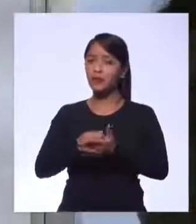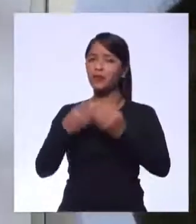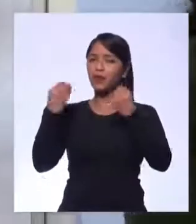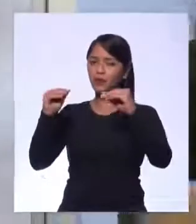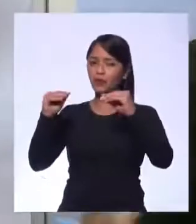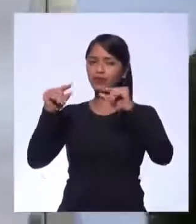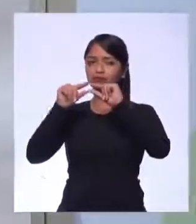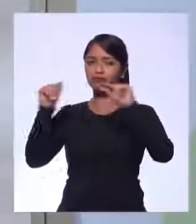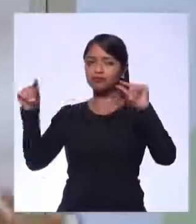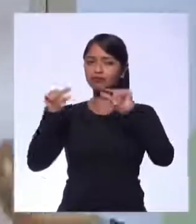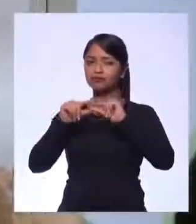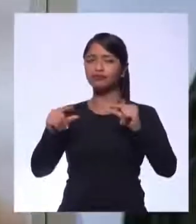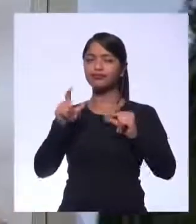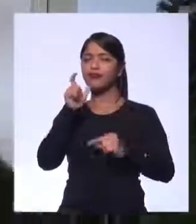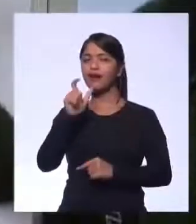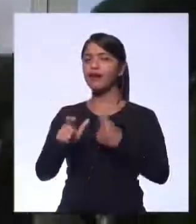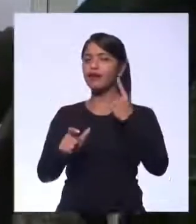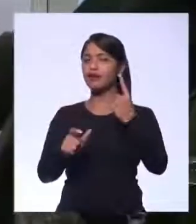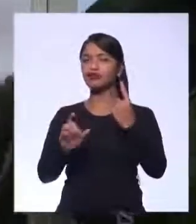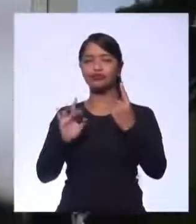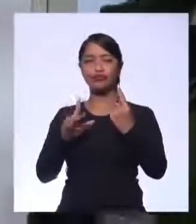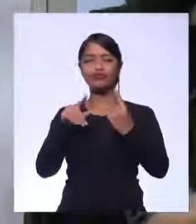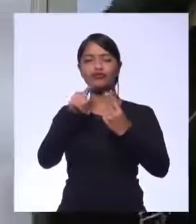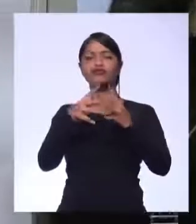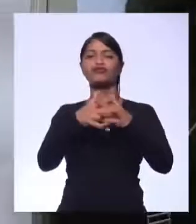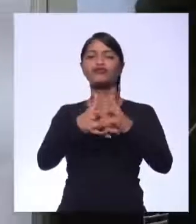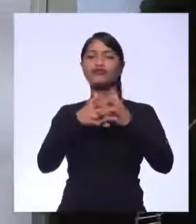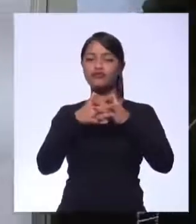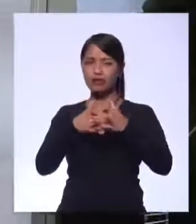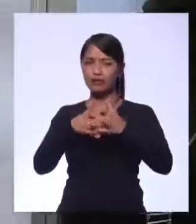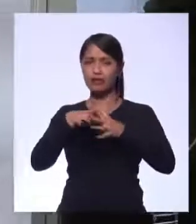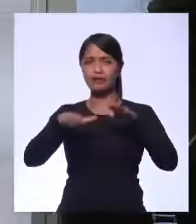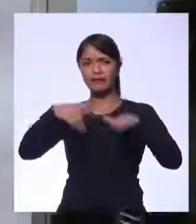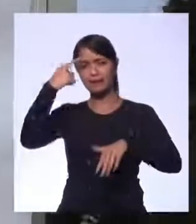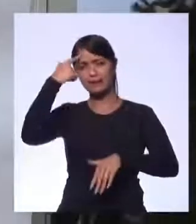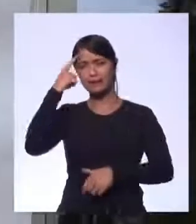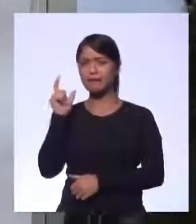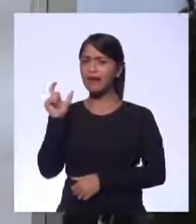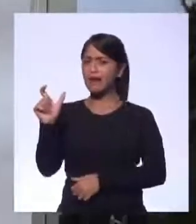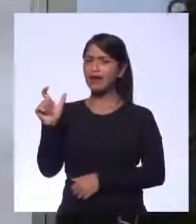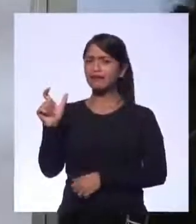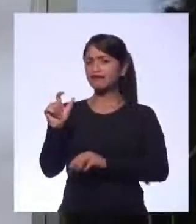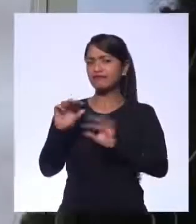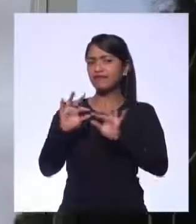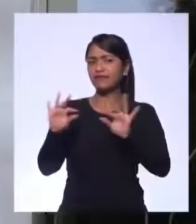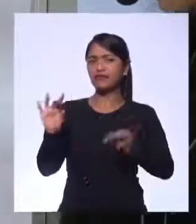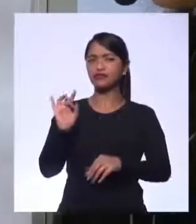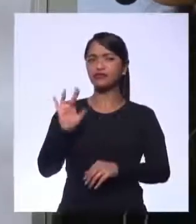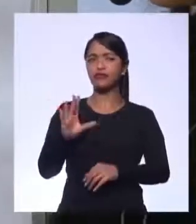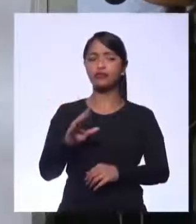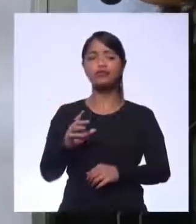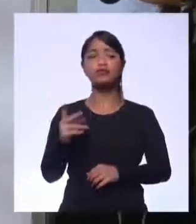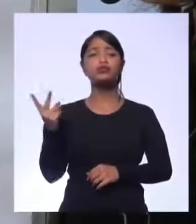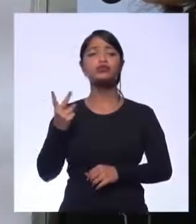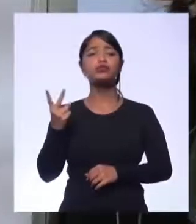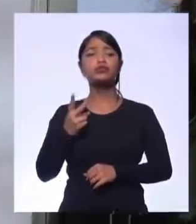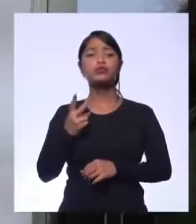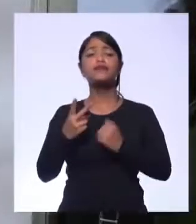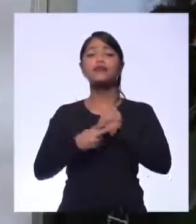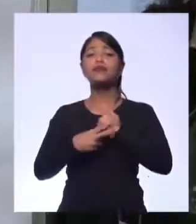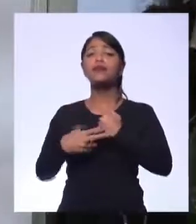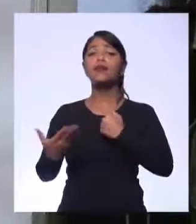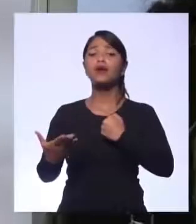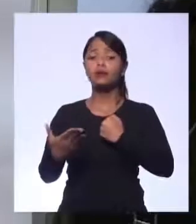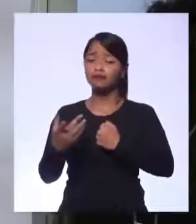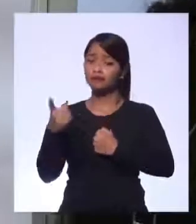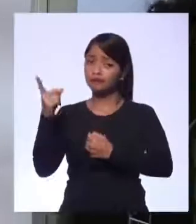uma palavrinha só. E olha só. E confunde, porque às vezes a gente acha que uma muito. palavrinha é só uma frase. Qual dessas duas é verbo, Dani? Pare.